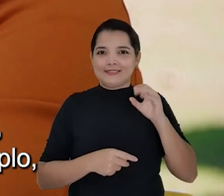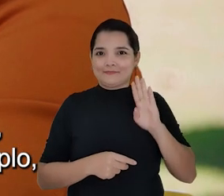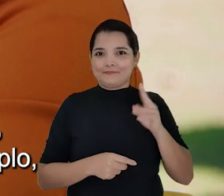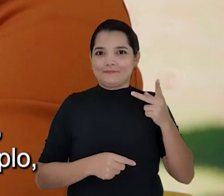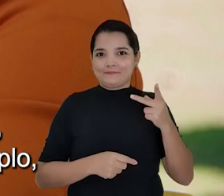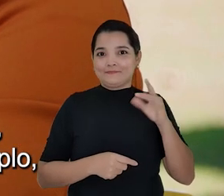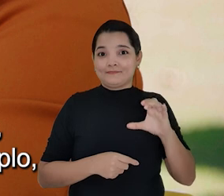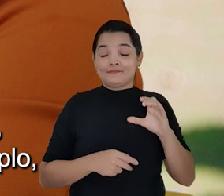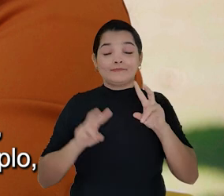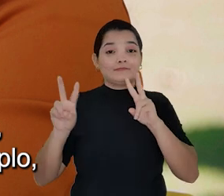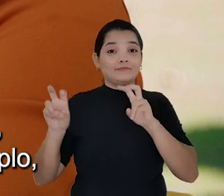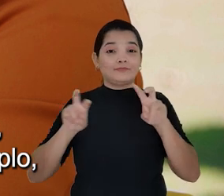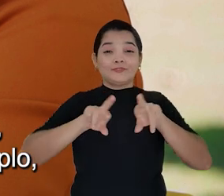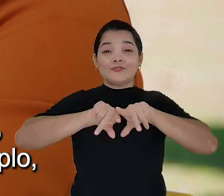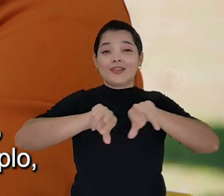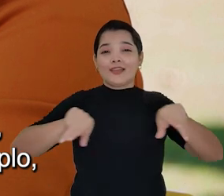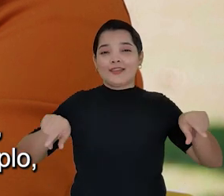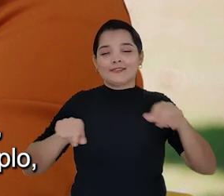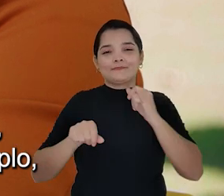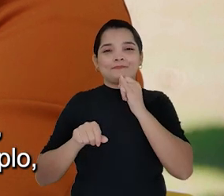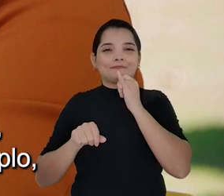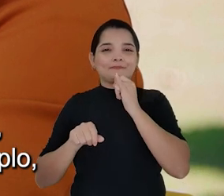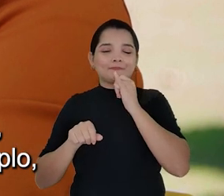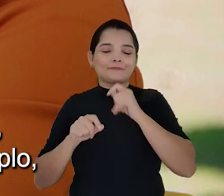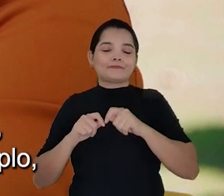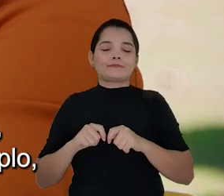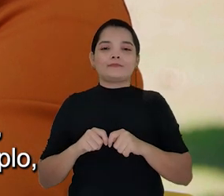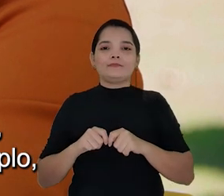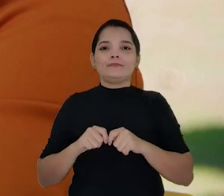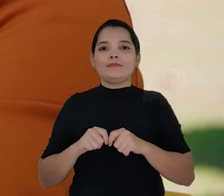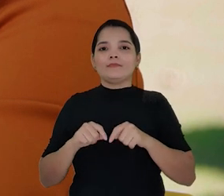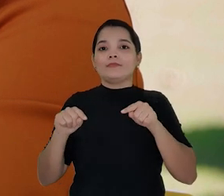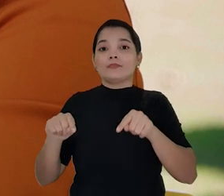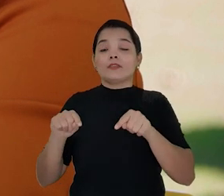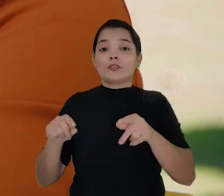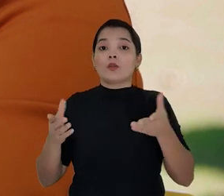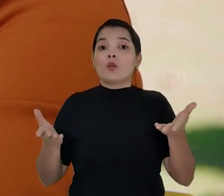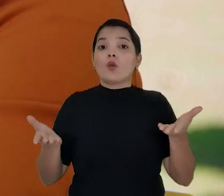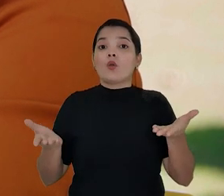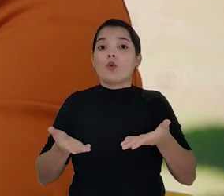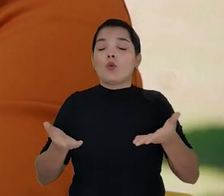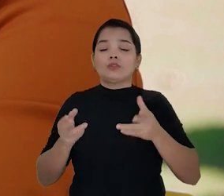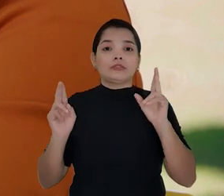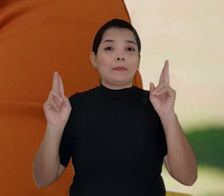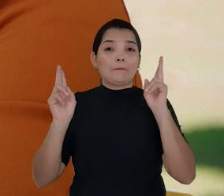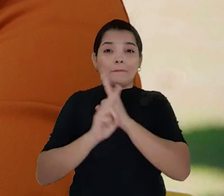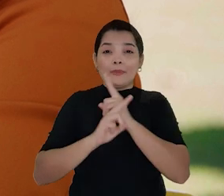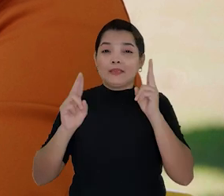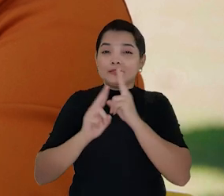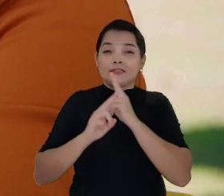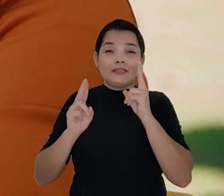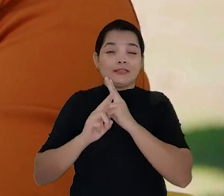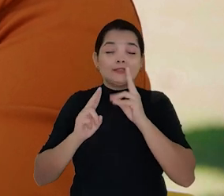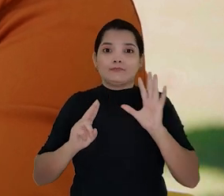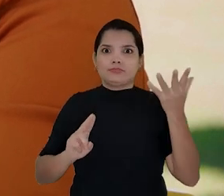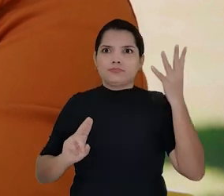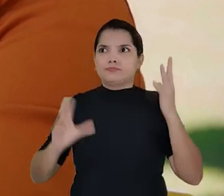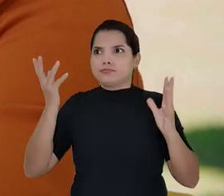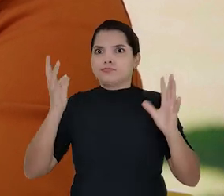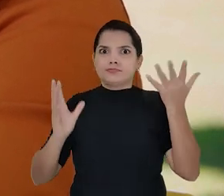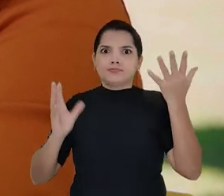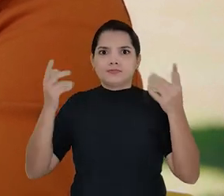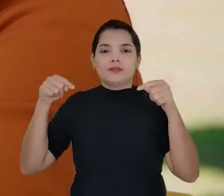né nós tratamos desde questões como por exemplo a emergência climática que estamos vivendo no